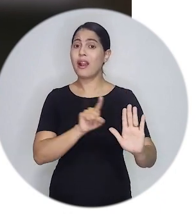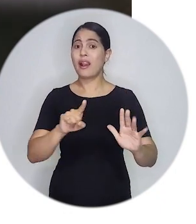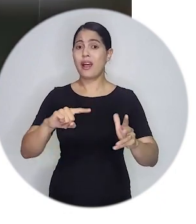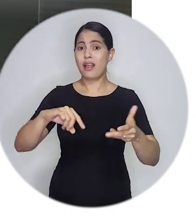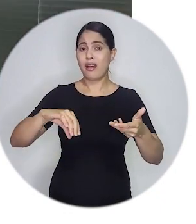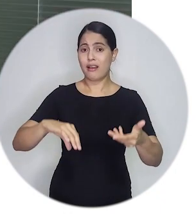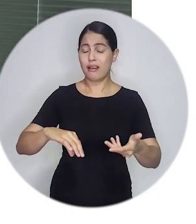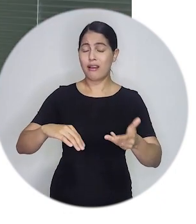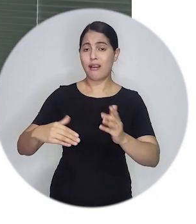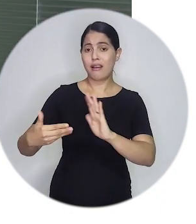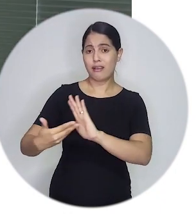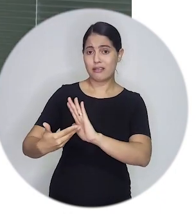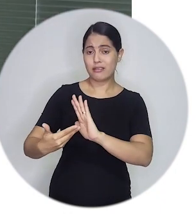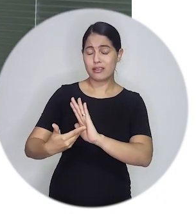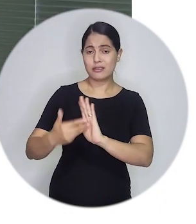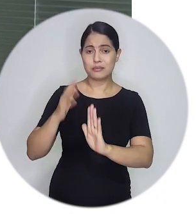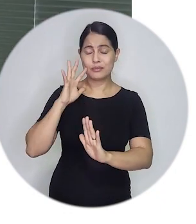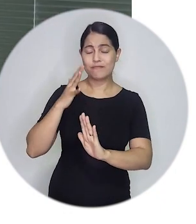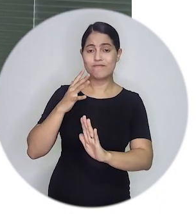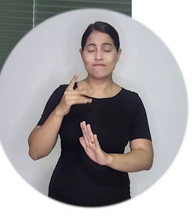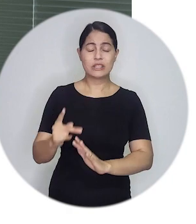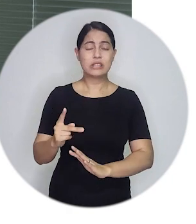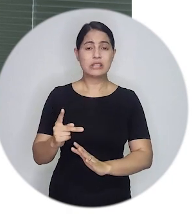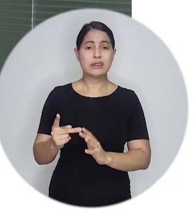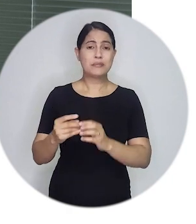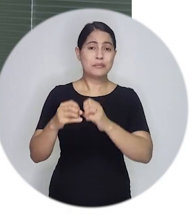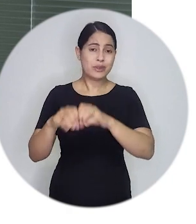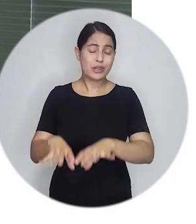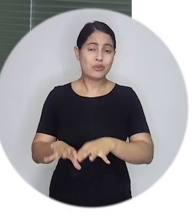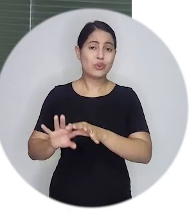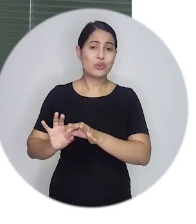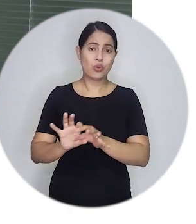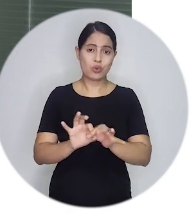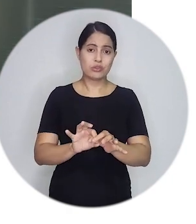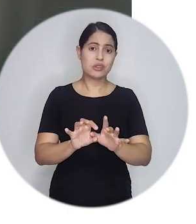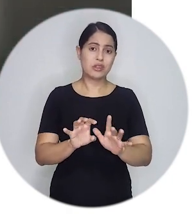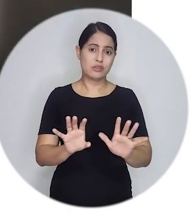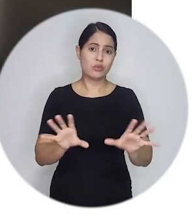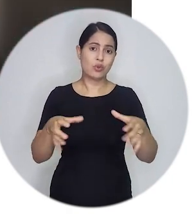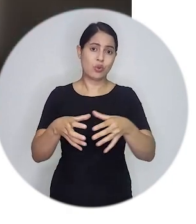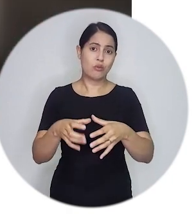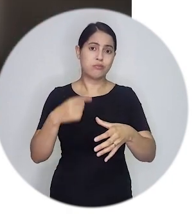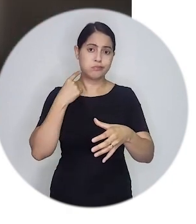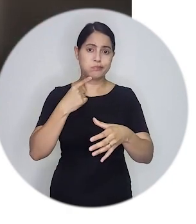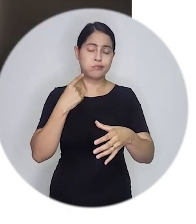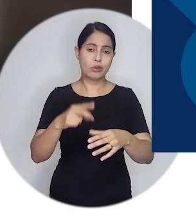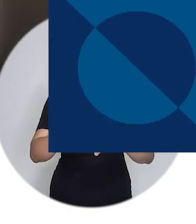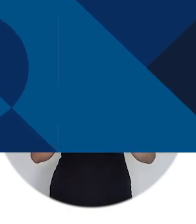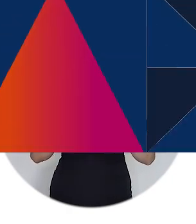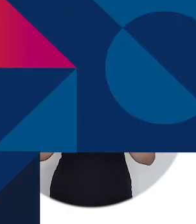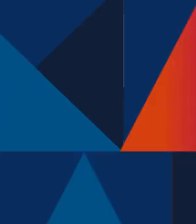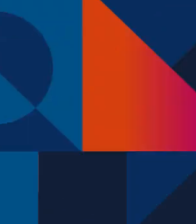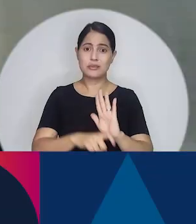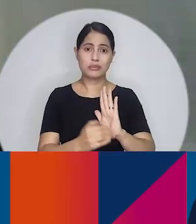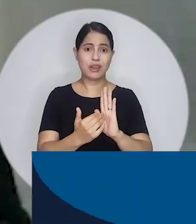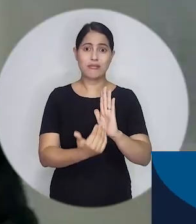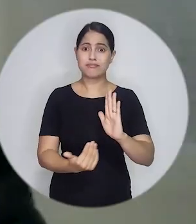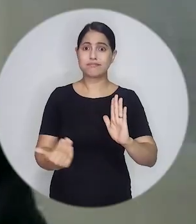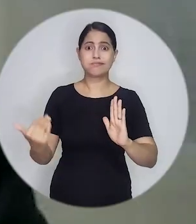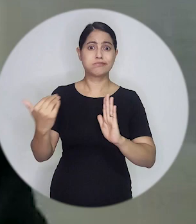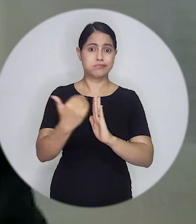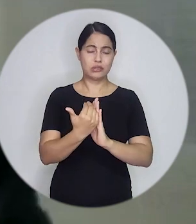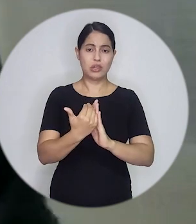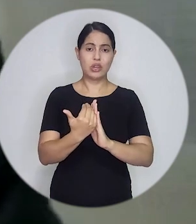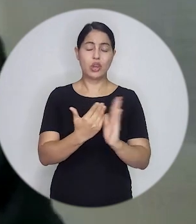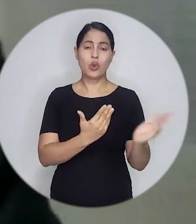Câmara Federal, ela traz um grande prejuízo para as sociedades de advogados, porque há um aumento muito grande